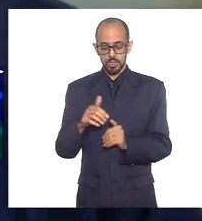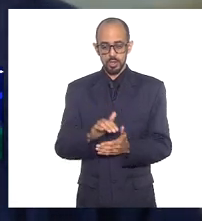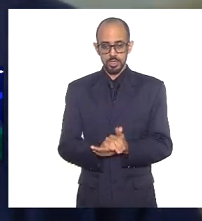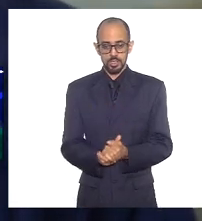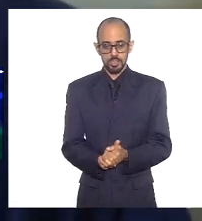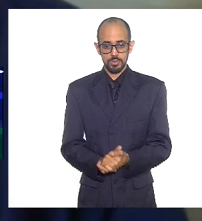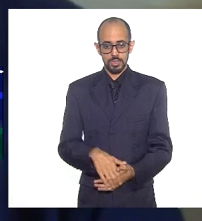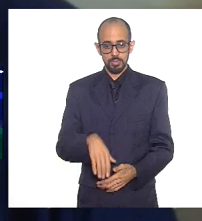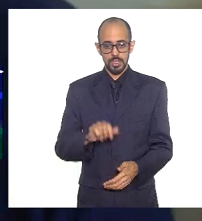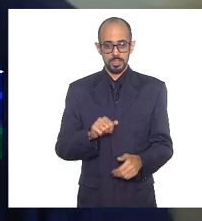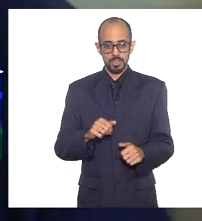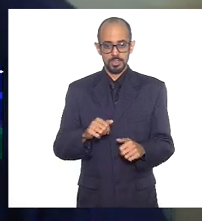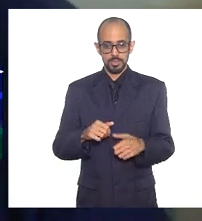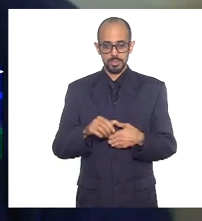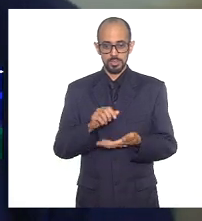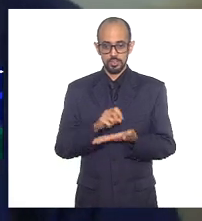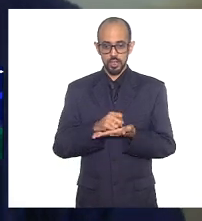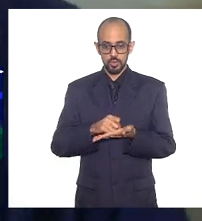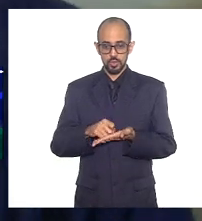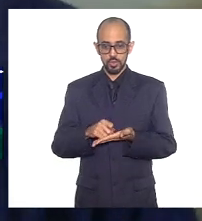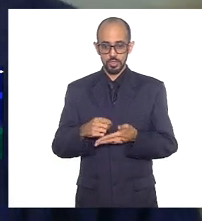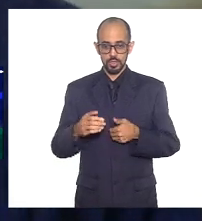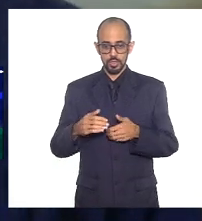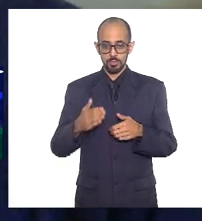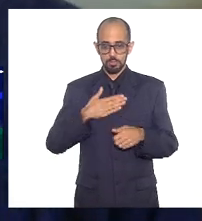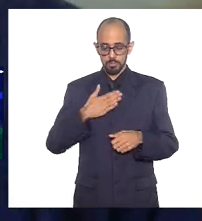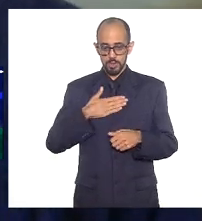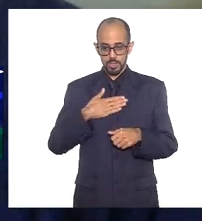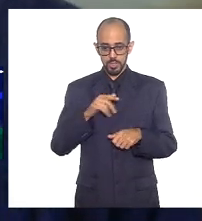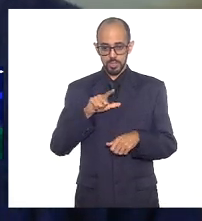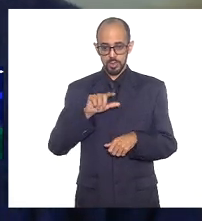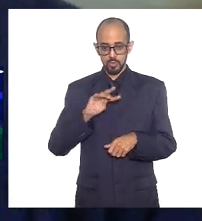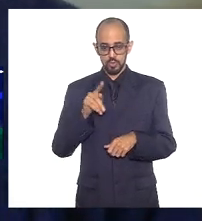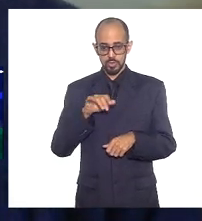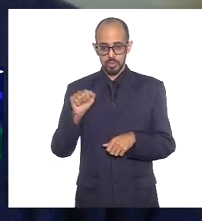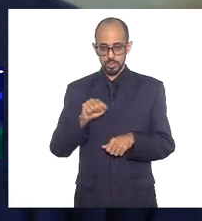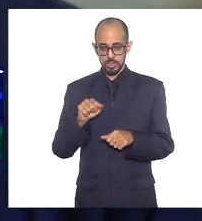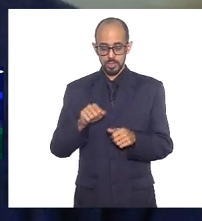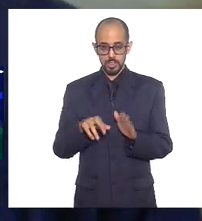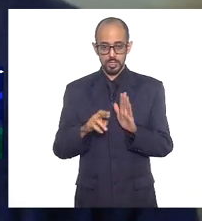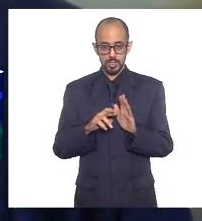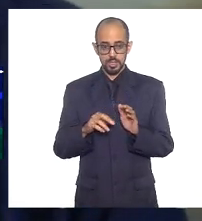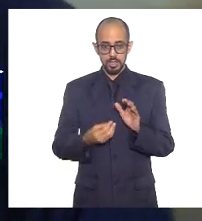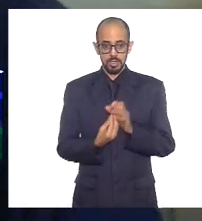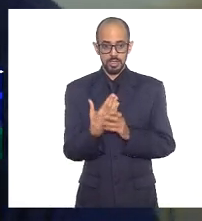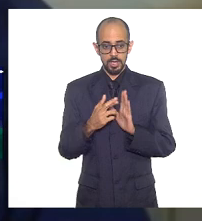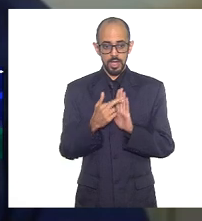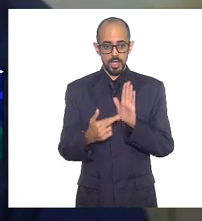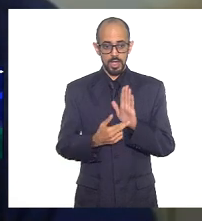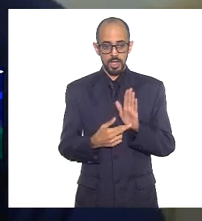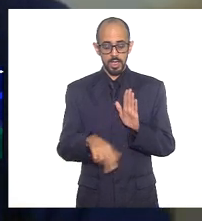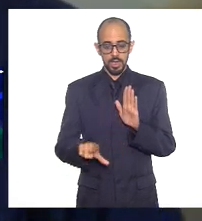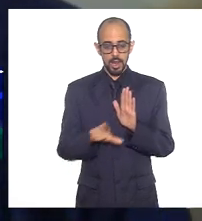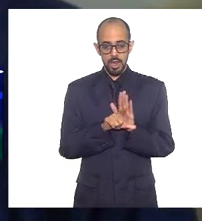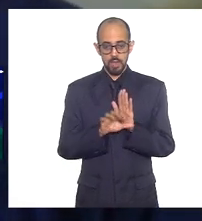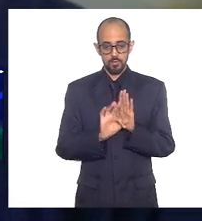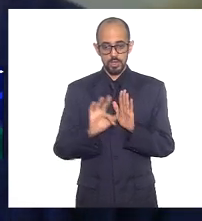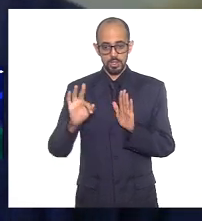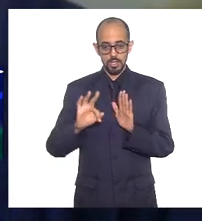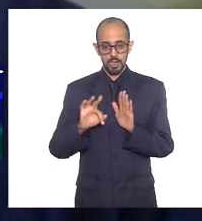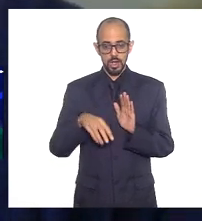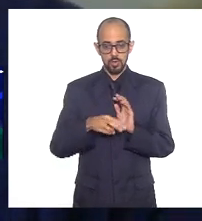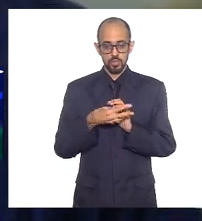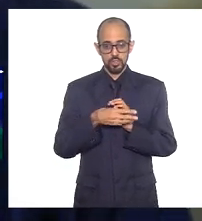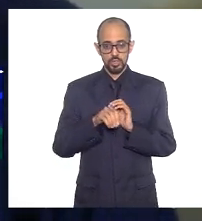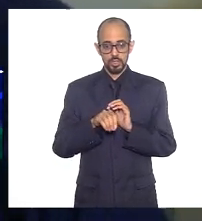Lucinha que regulamenta a lei federal 14.131 de 30 de março de